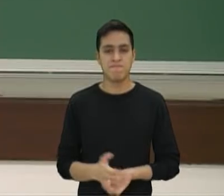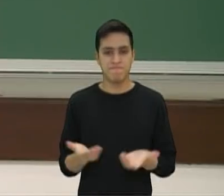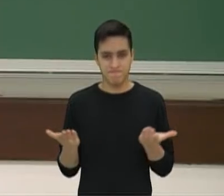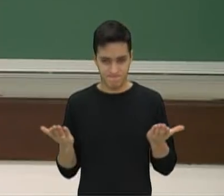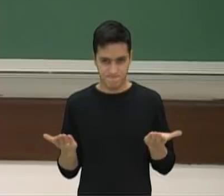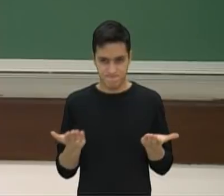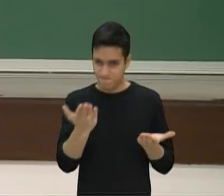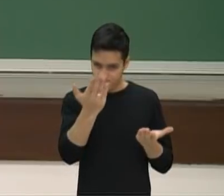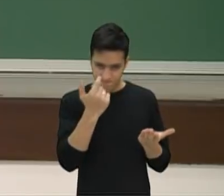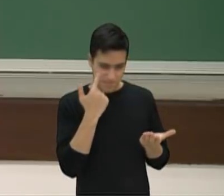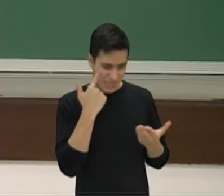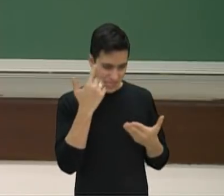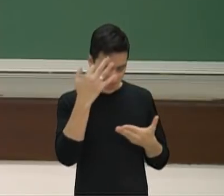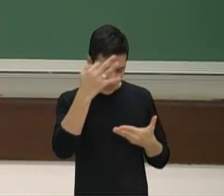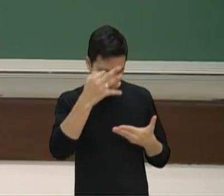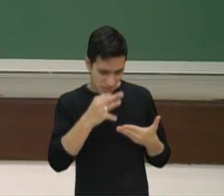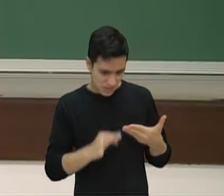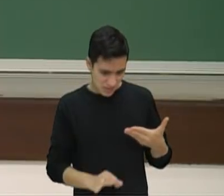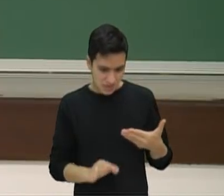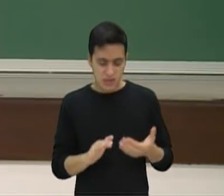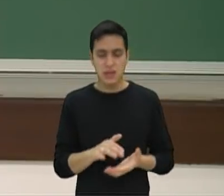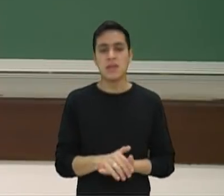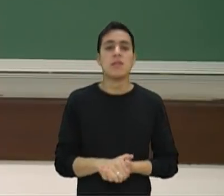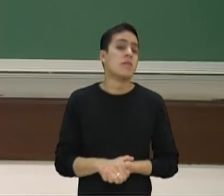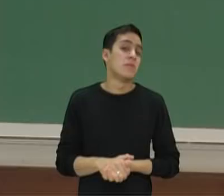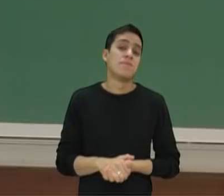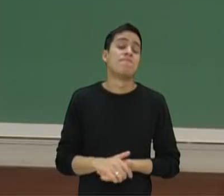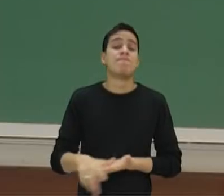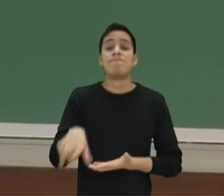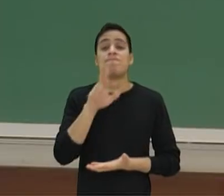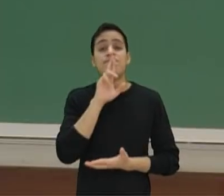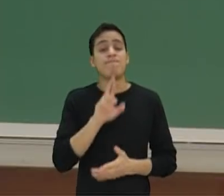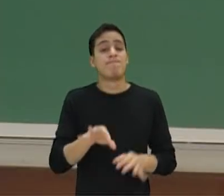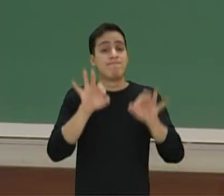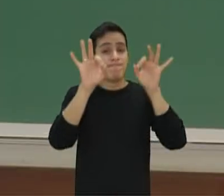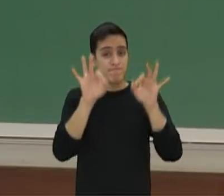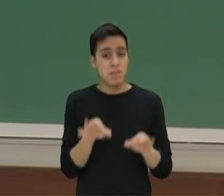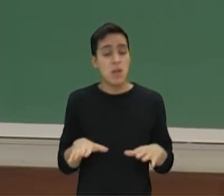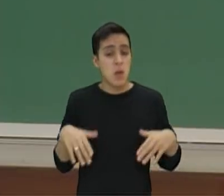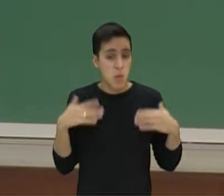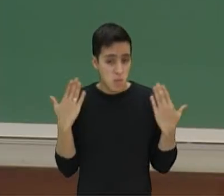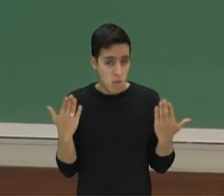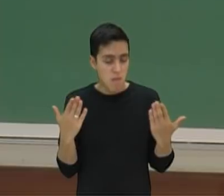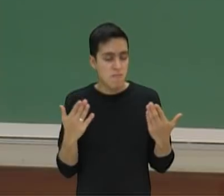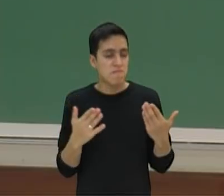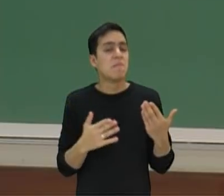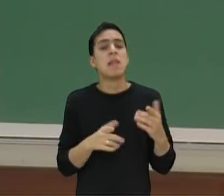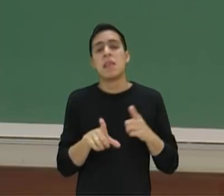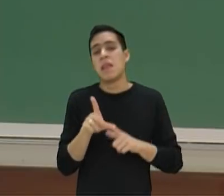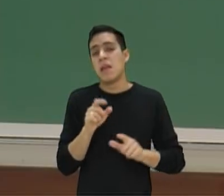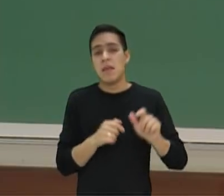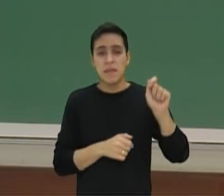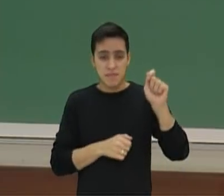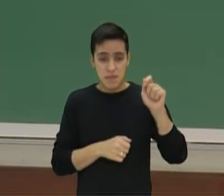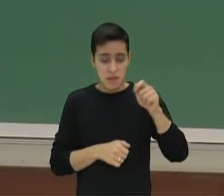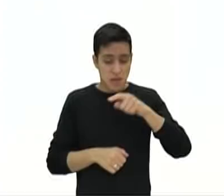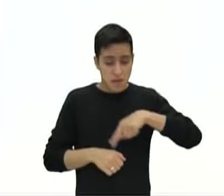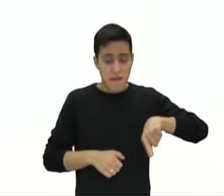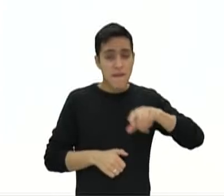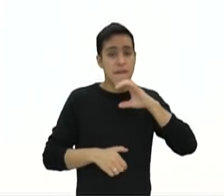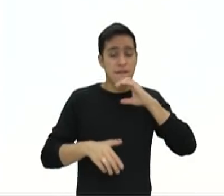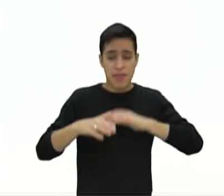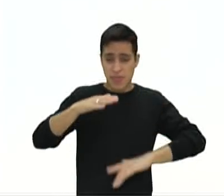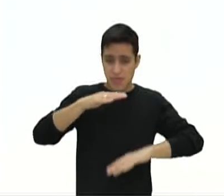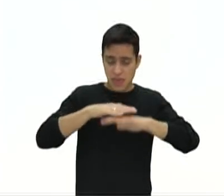Vamos à correção? A resposta correta é a alternativa A. O efeito estufa, segundo